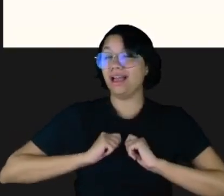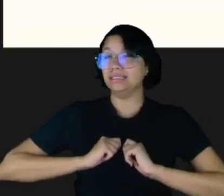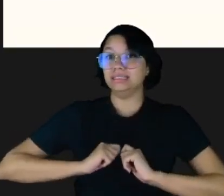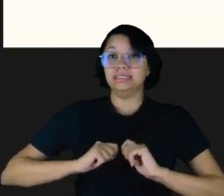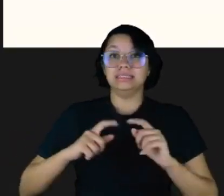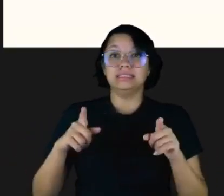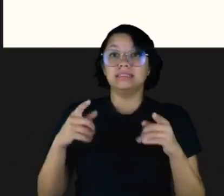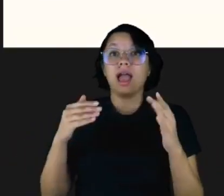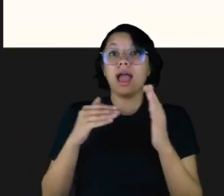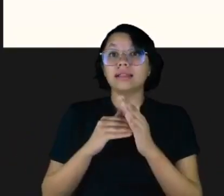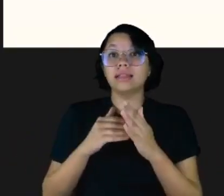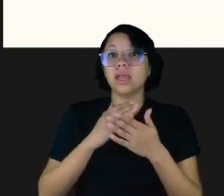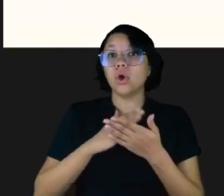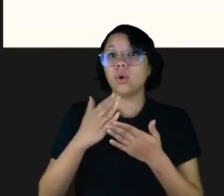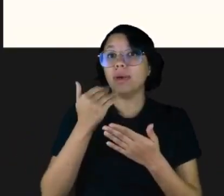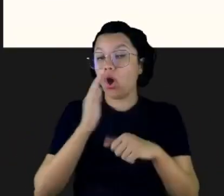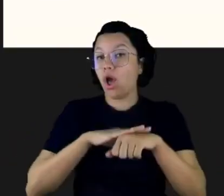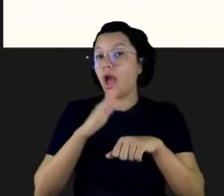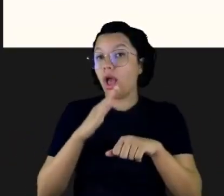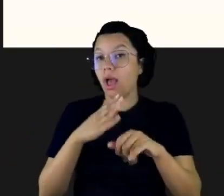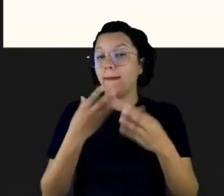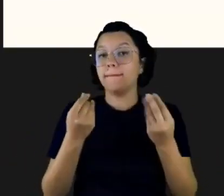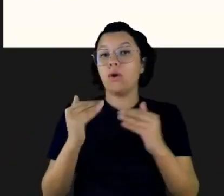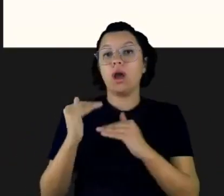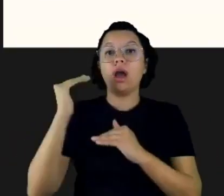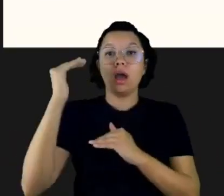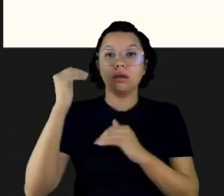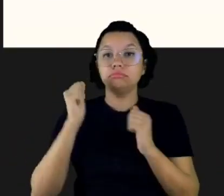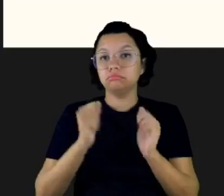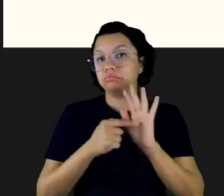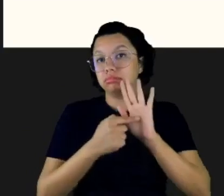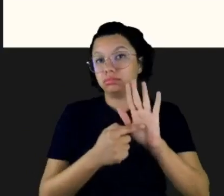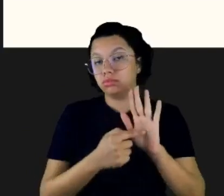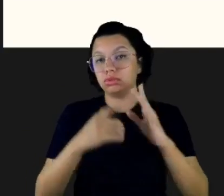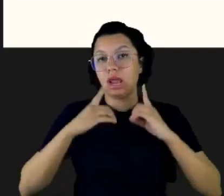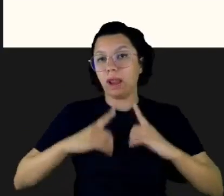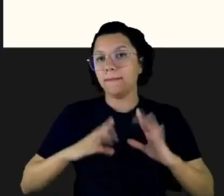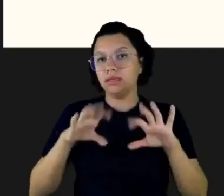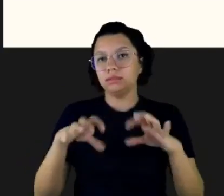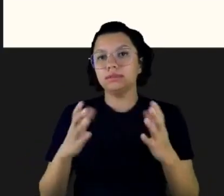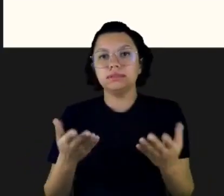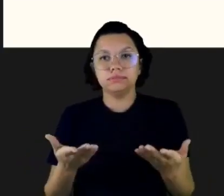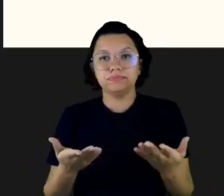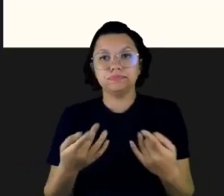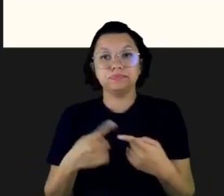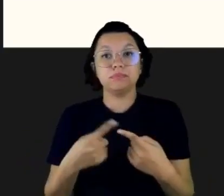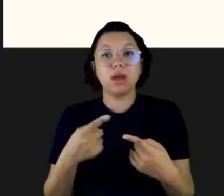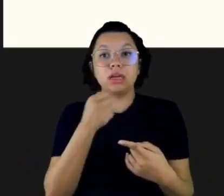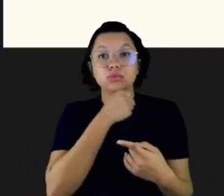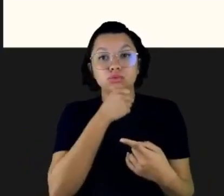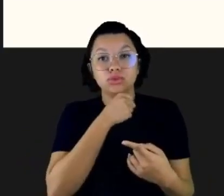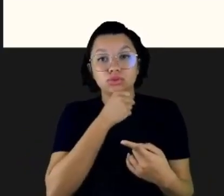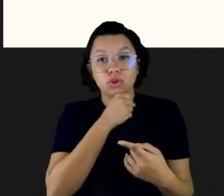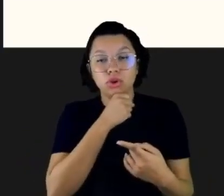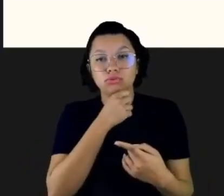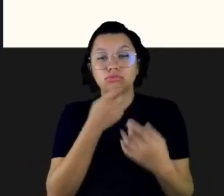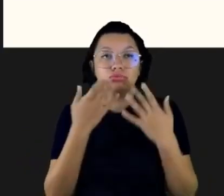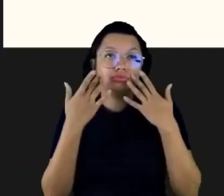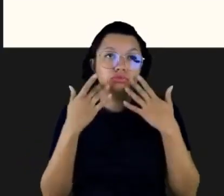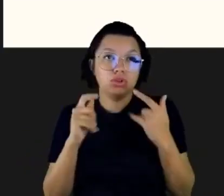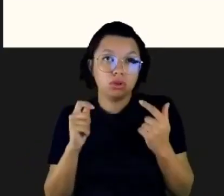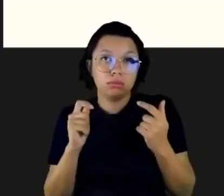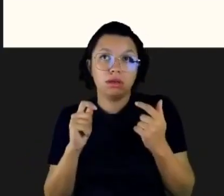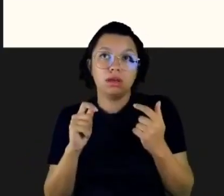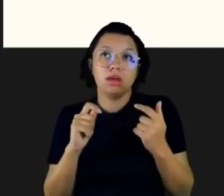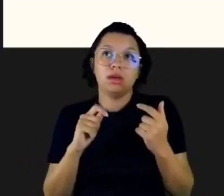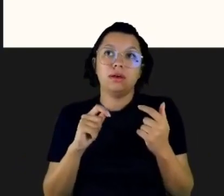mais. Muitos adultos podem manifestar dessa forma, mas no idoso a tendência é que ele tenha falta